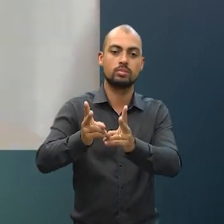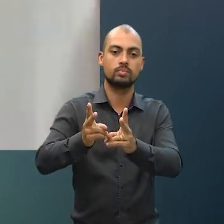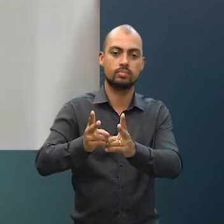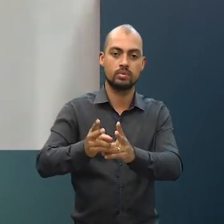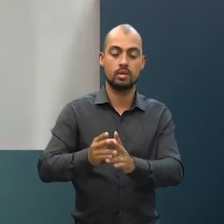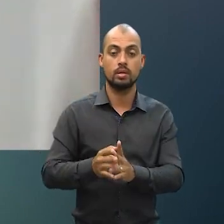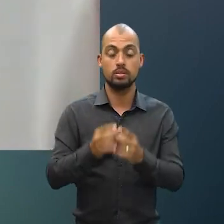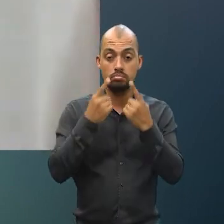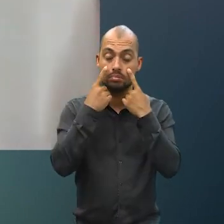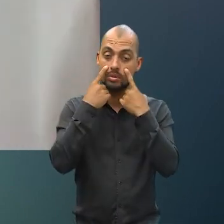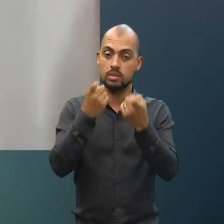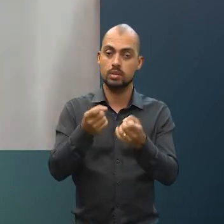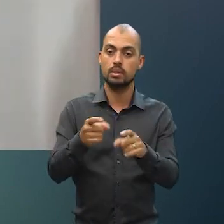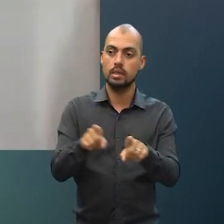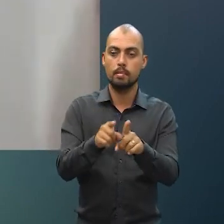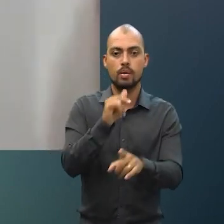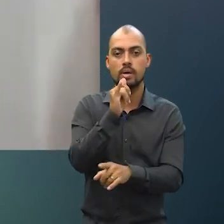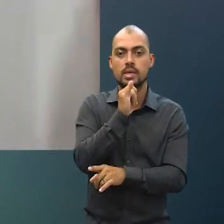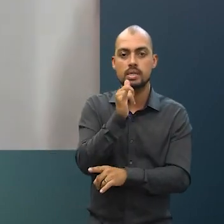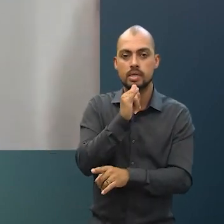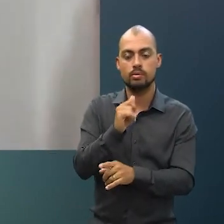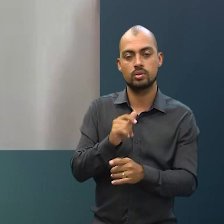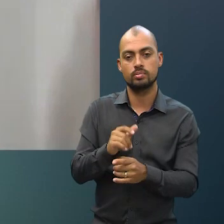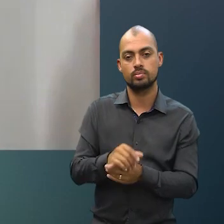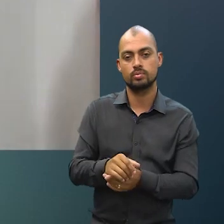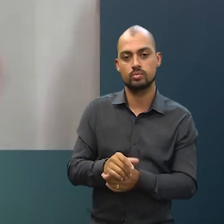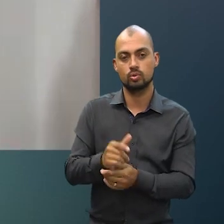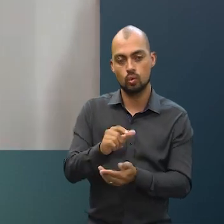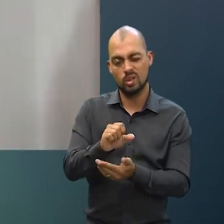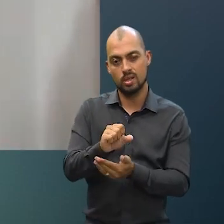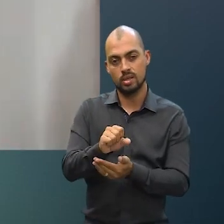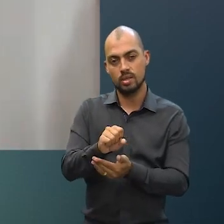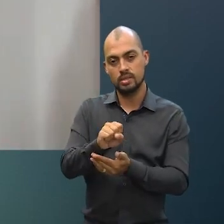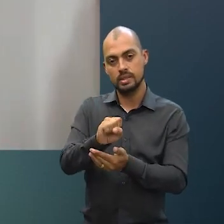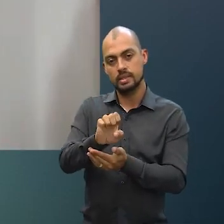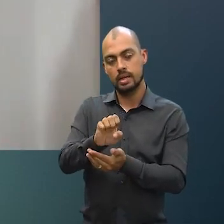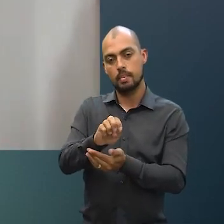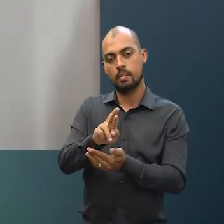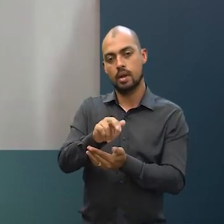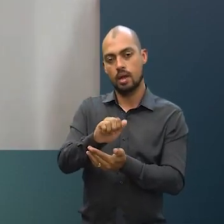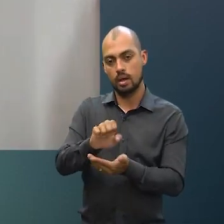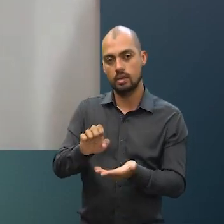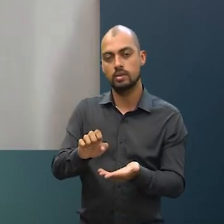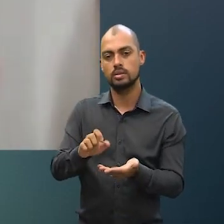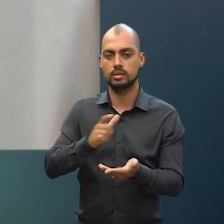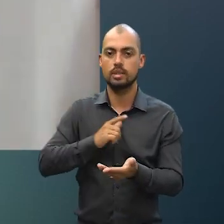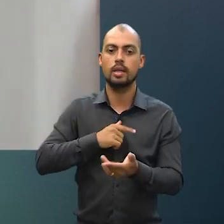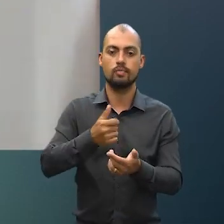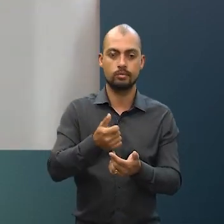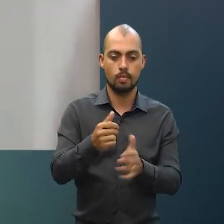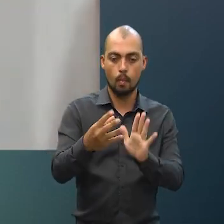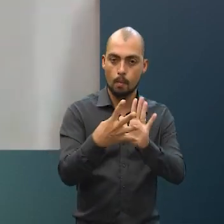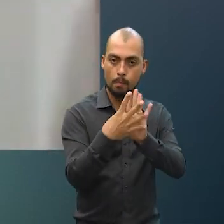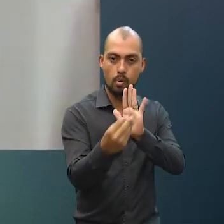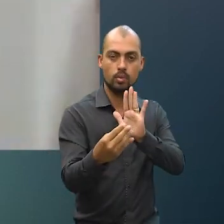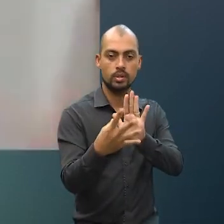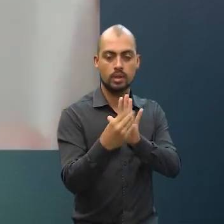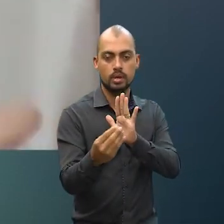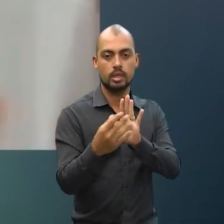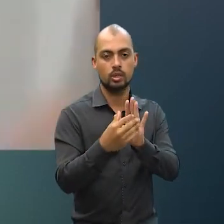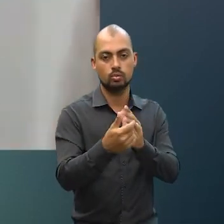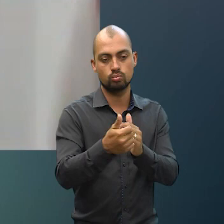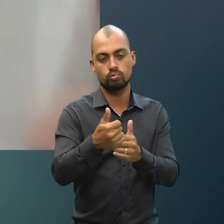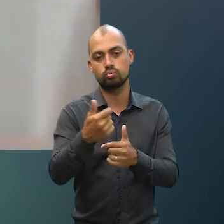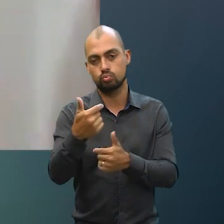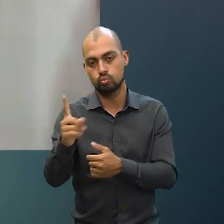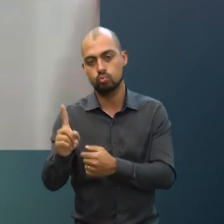falou né, trouxe o exemplo aqui do delivery, então, essas também foram alguns novos modelos de negócio, ou são modelos